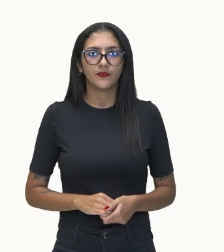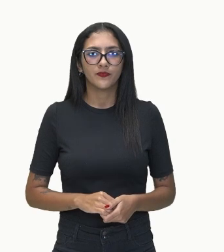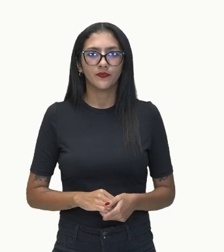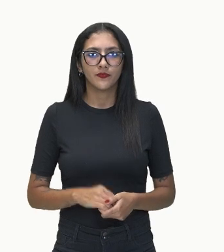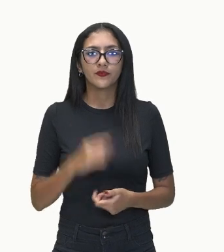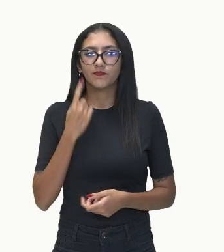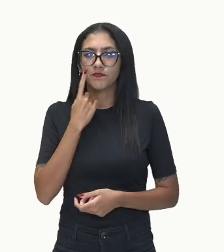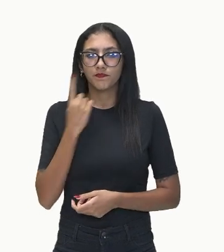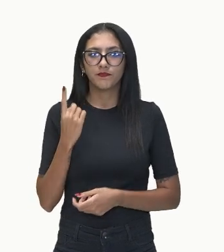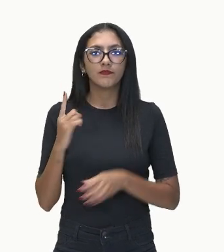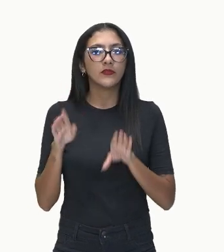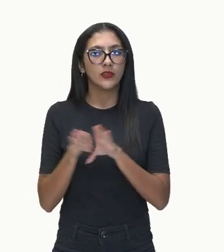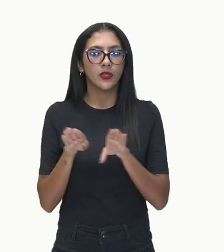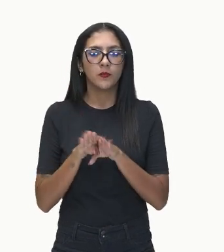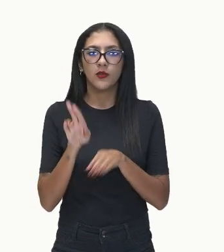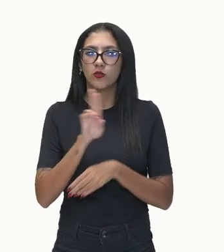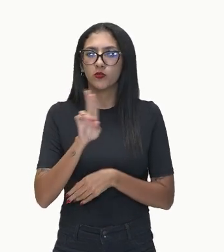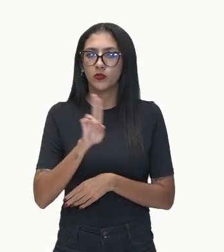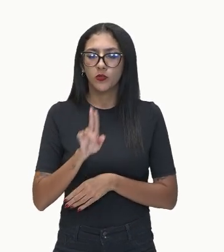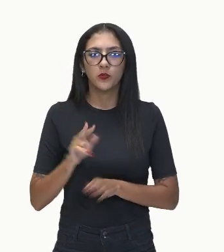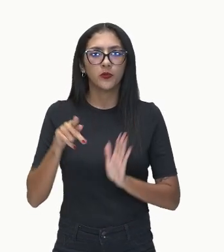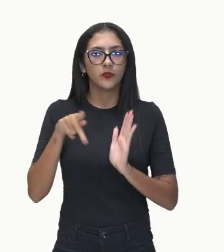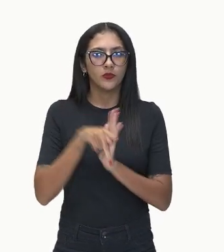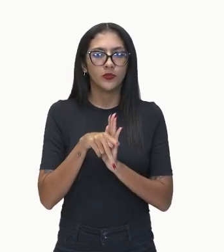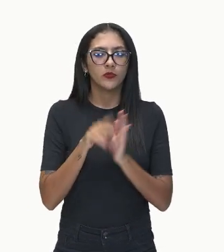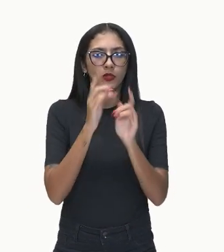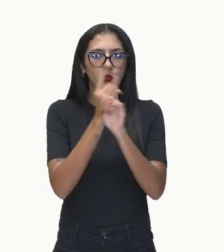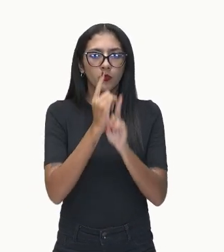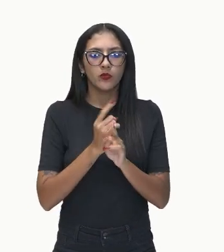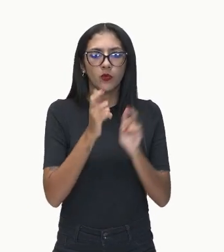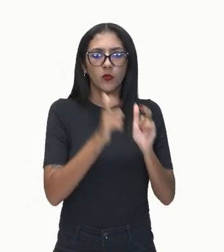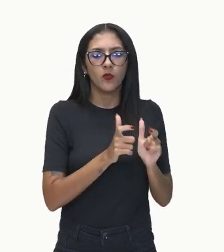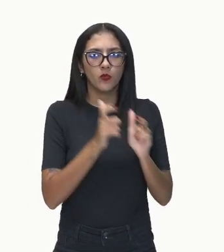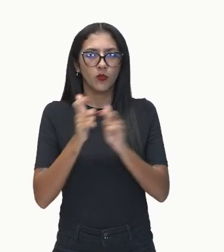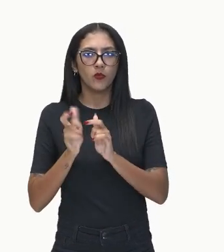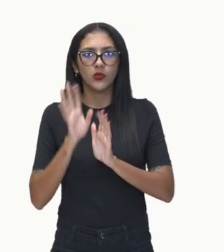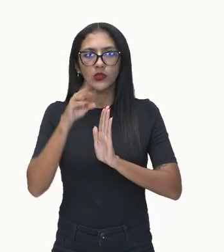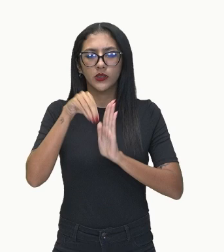Aqui também a nomenclatura das amidas, identificando a posição, né,